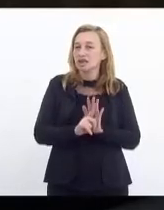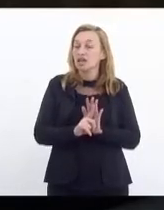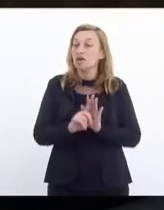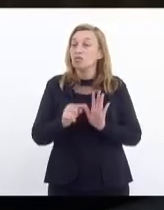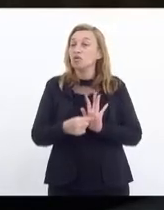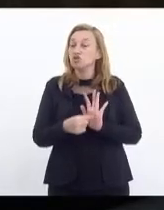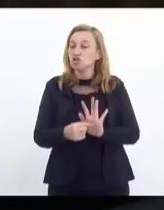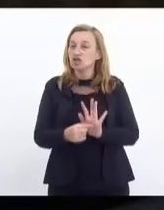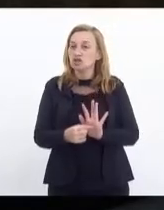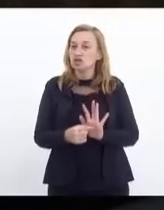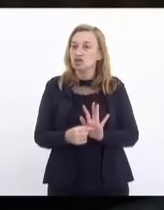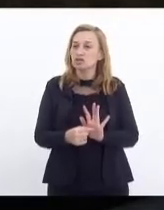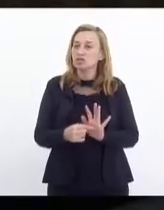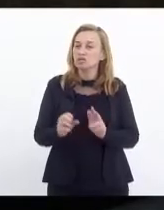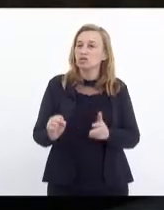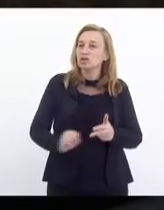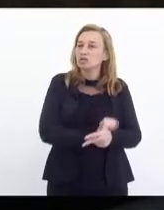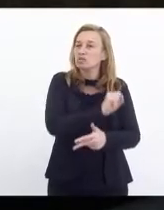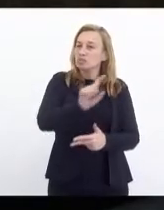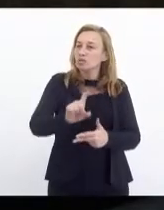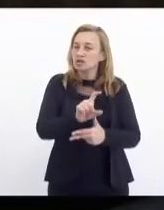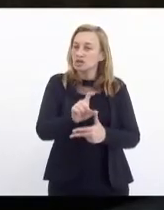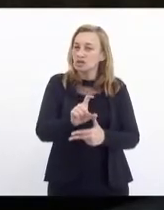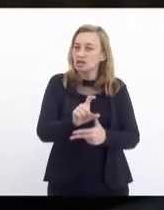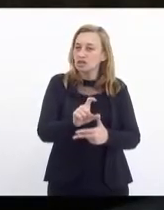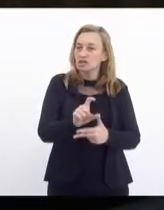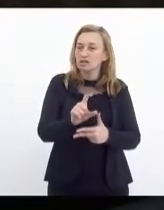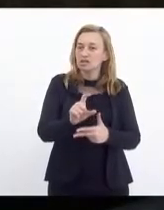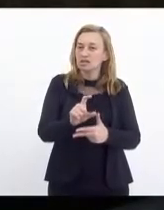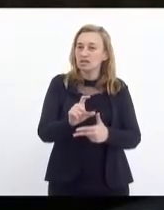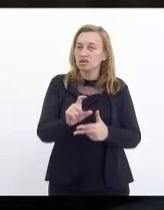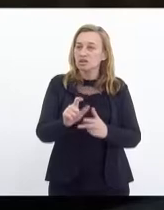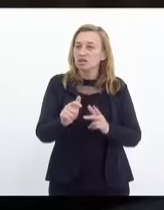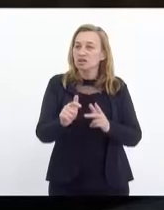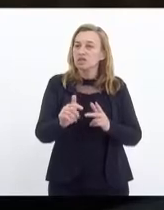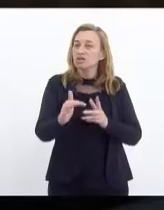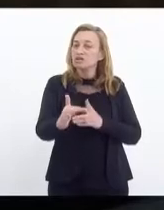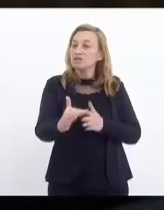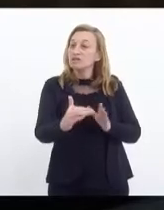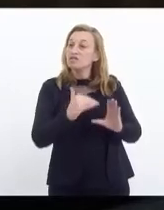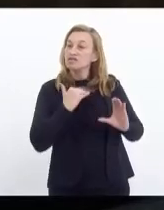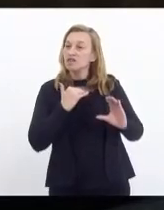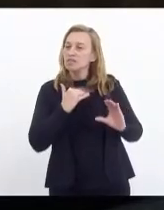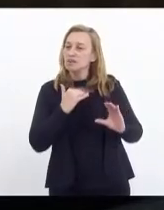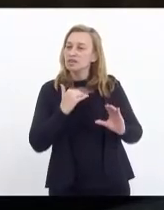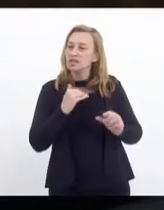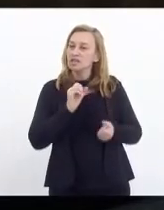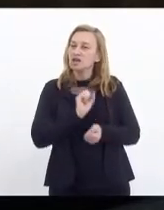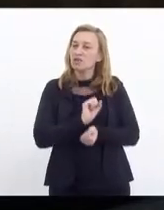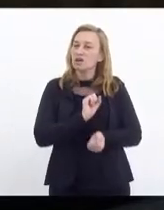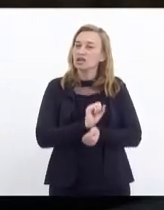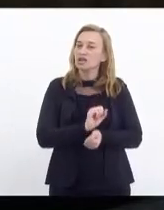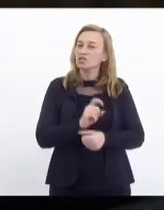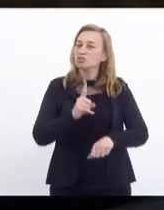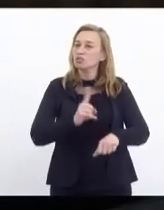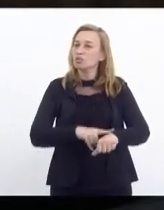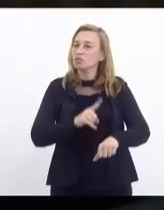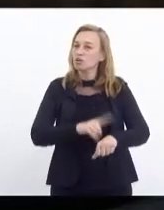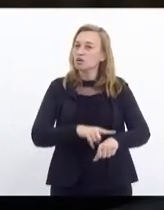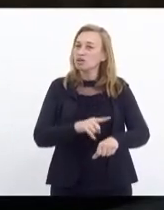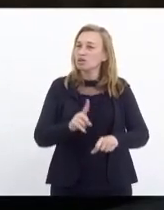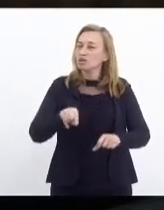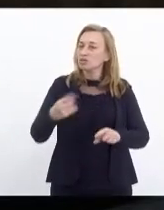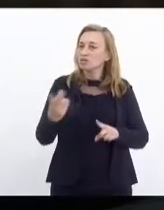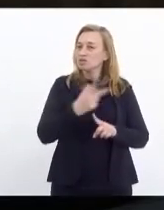Fluminense para que o Poder Executivo nos envie a mensagem tão aguardada. Desde o primeiro momento agora, após a